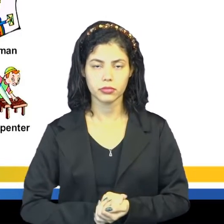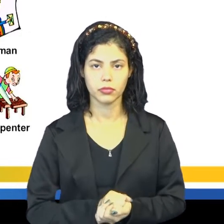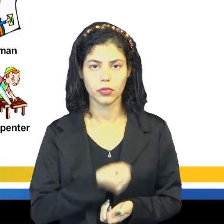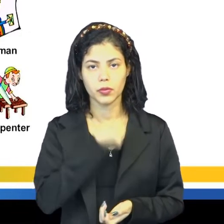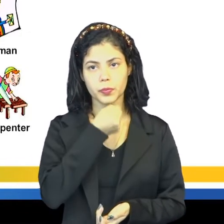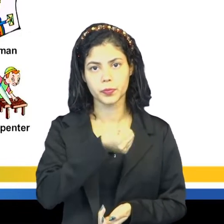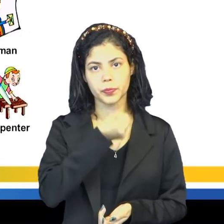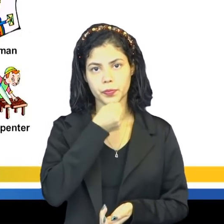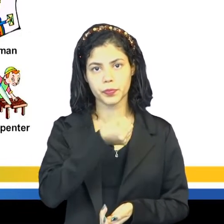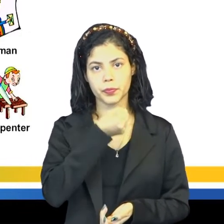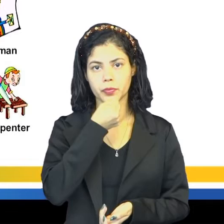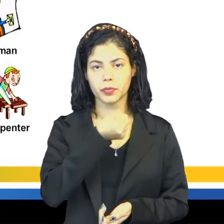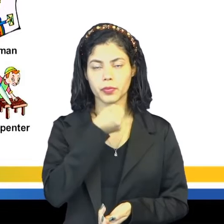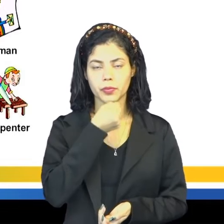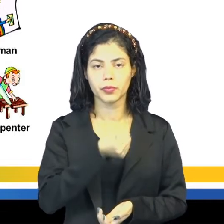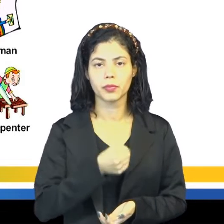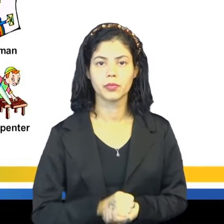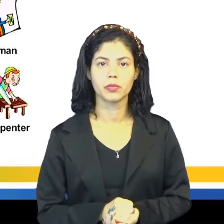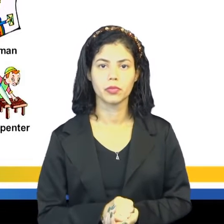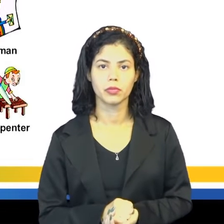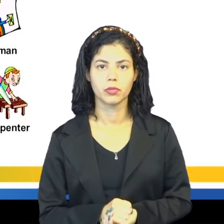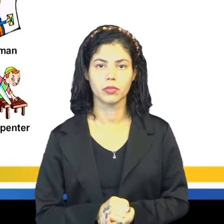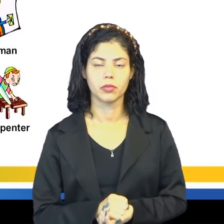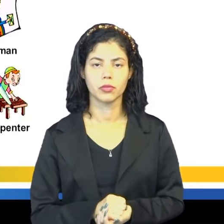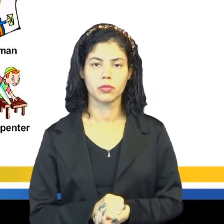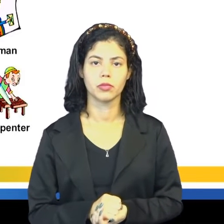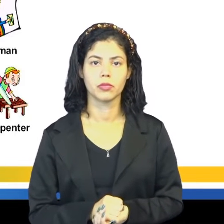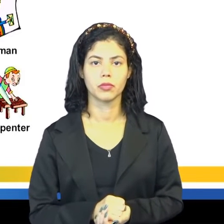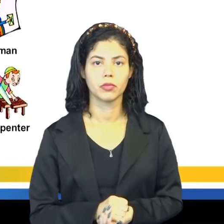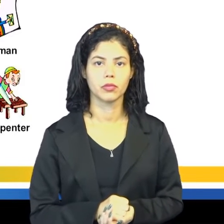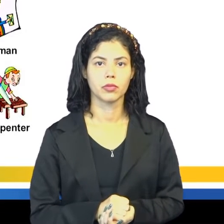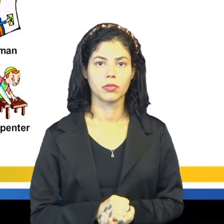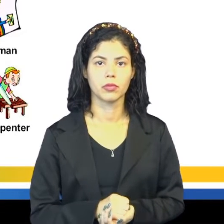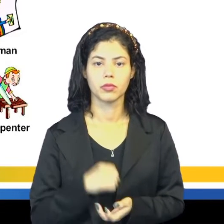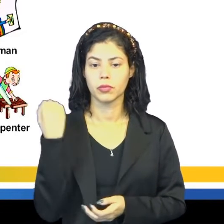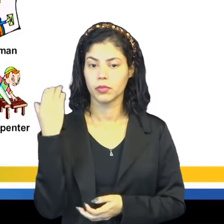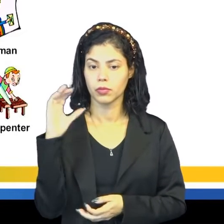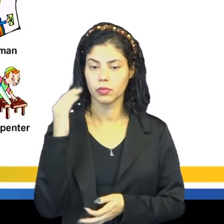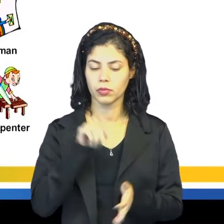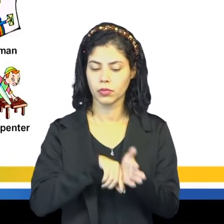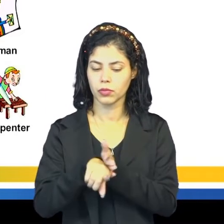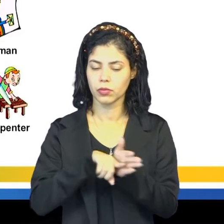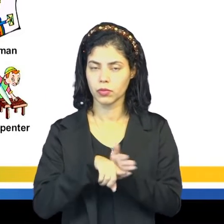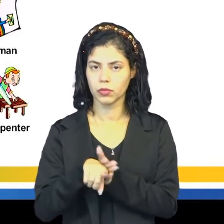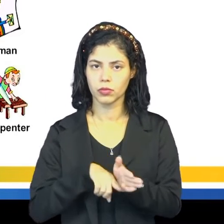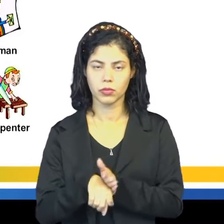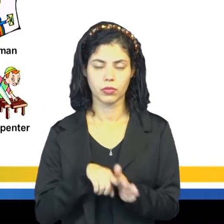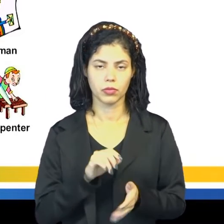Reporter, que é o repórter. Scientist, que é o cientista.